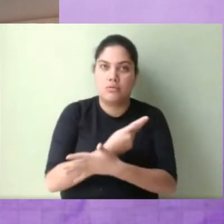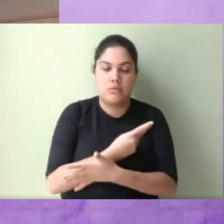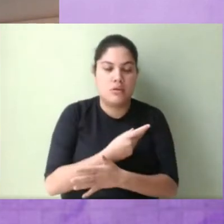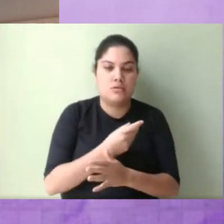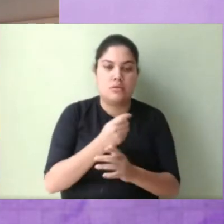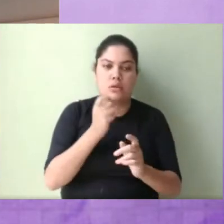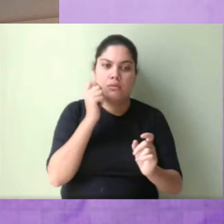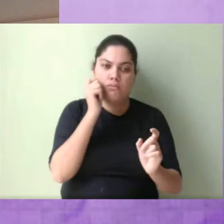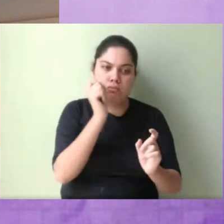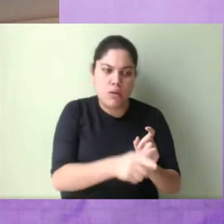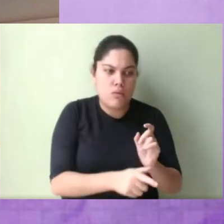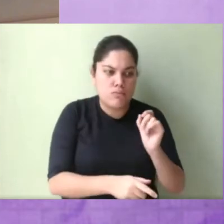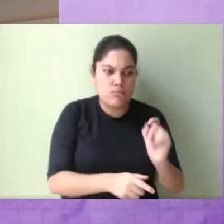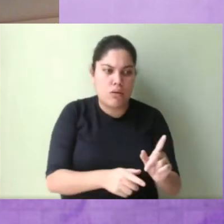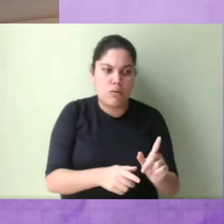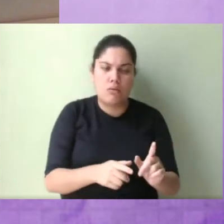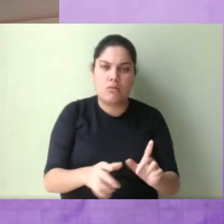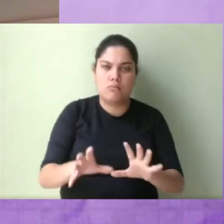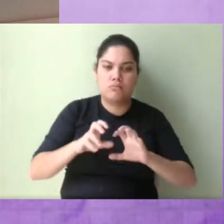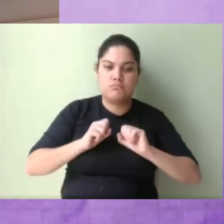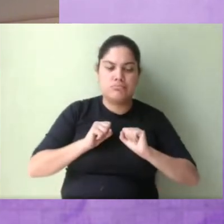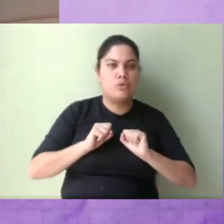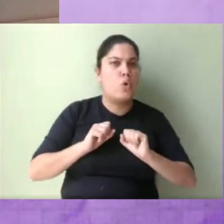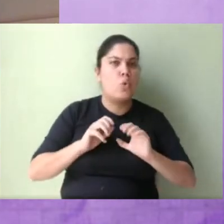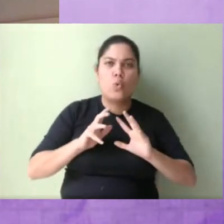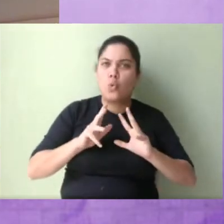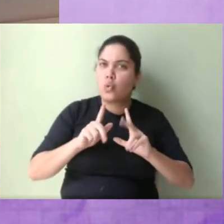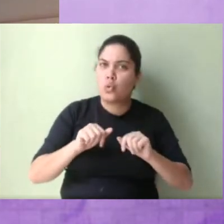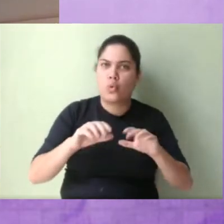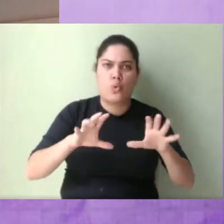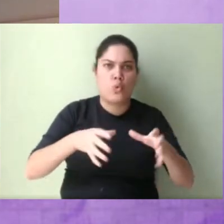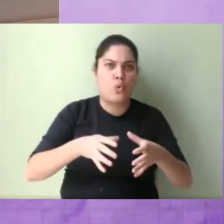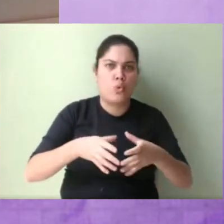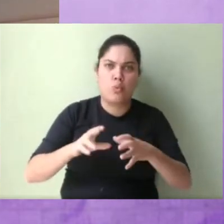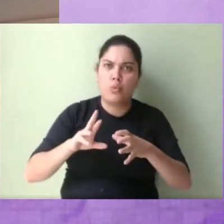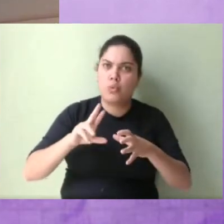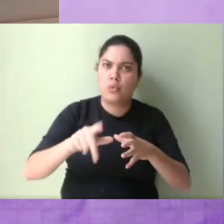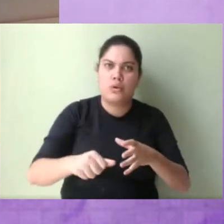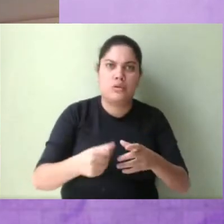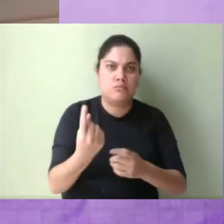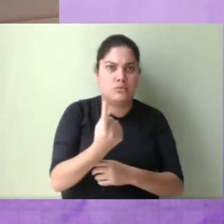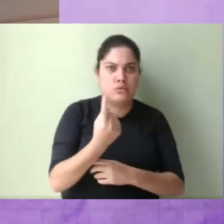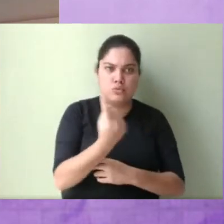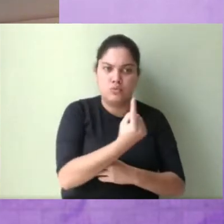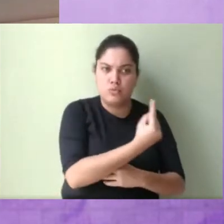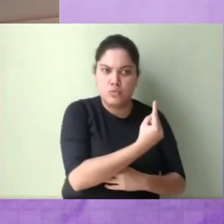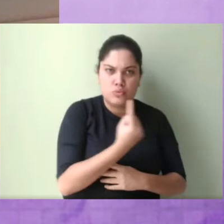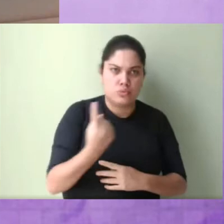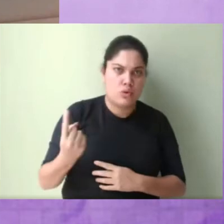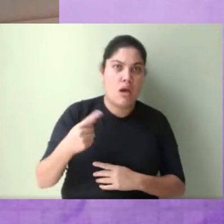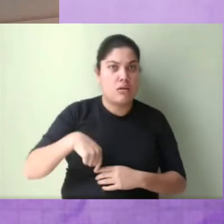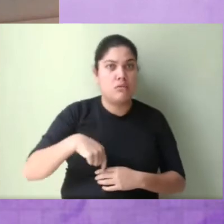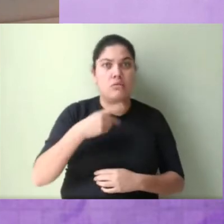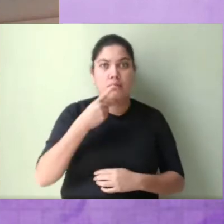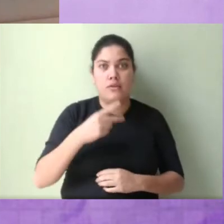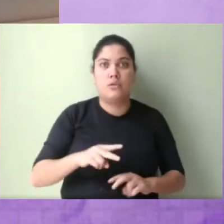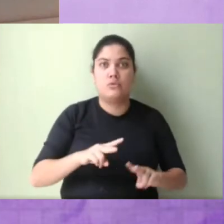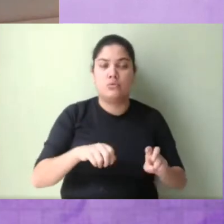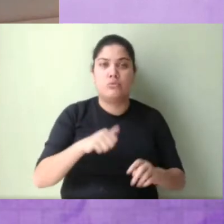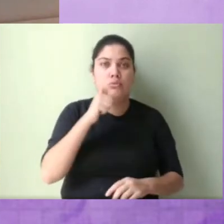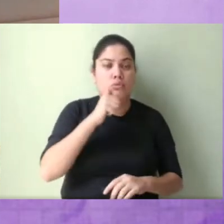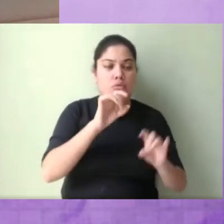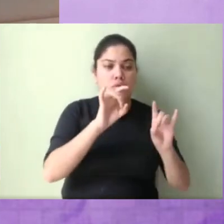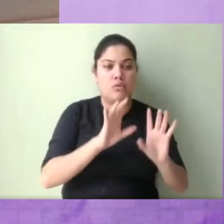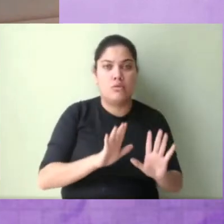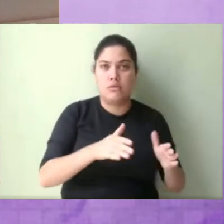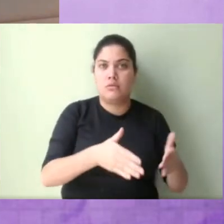com você. Óbvio que todos os gêneros são passíveis de serem abusadores e de serem abusados, né?